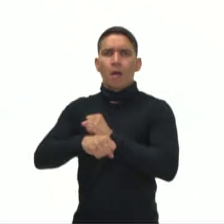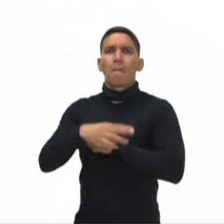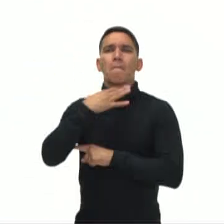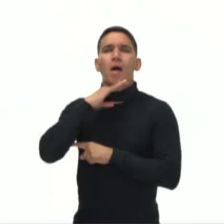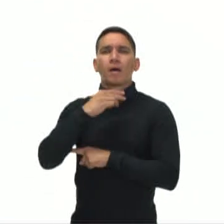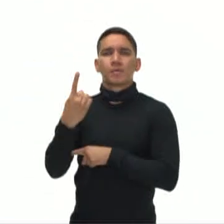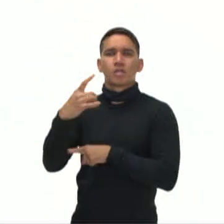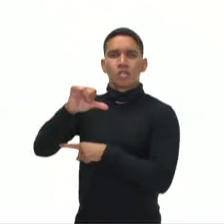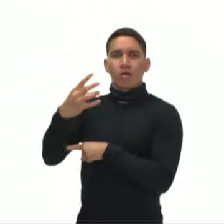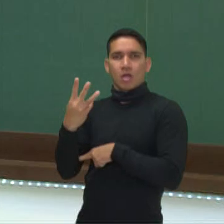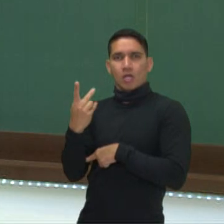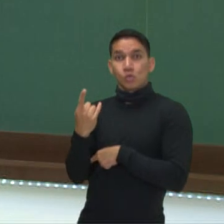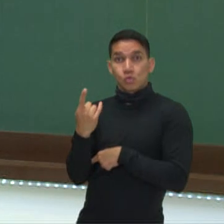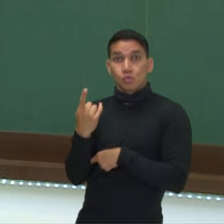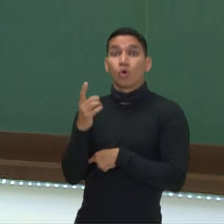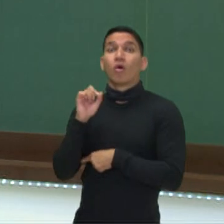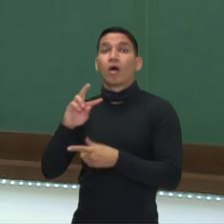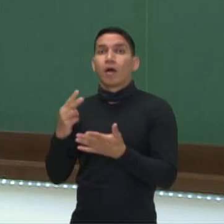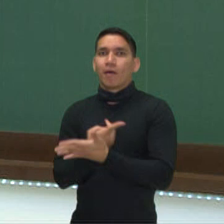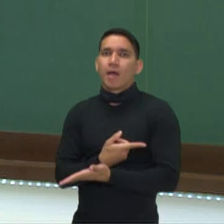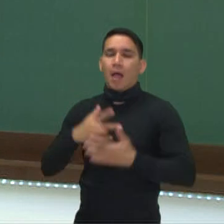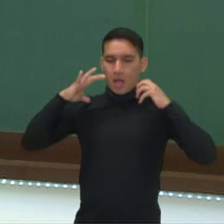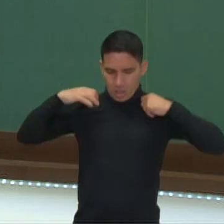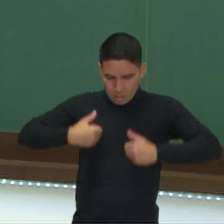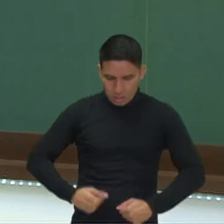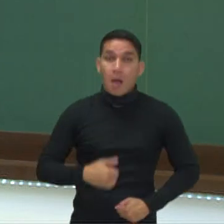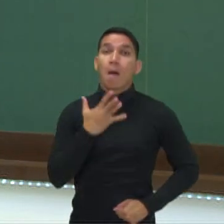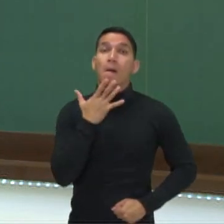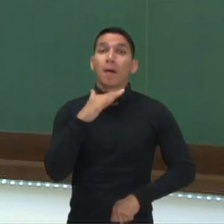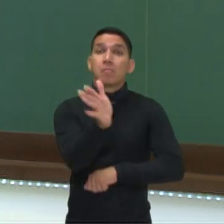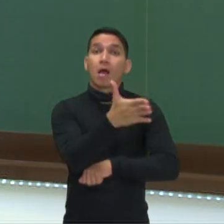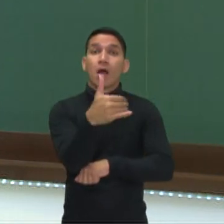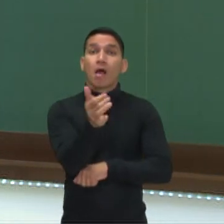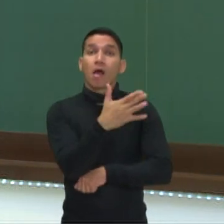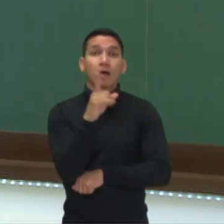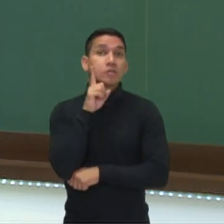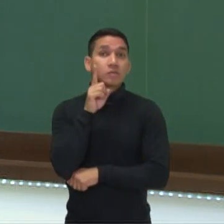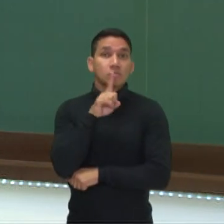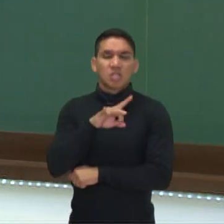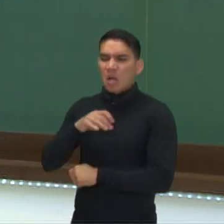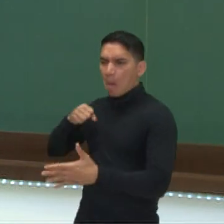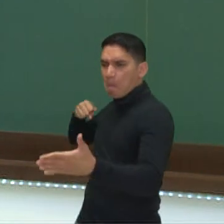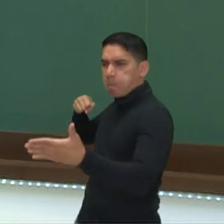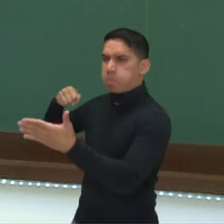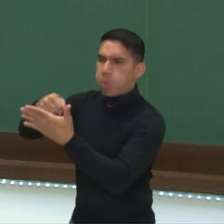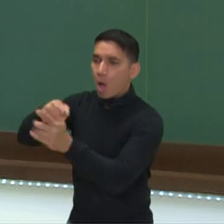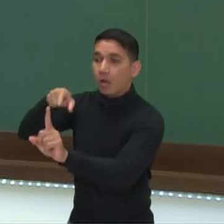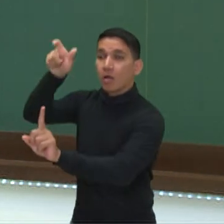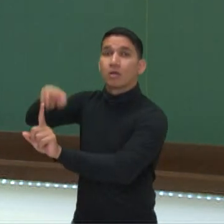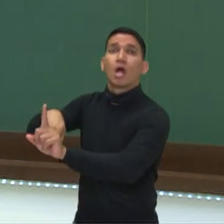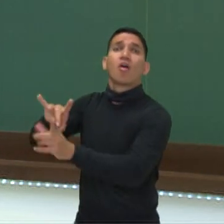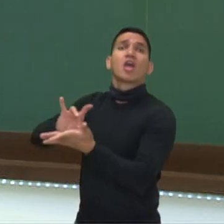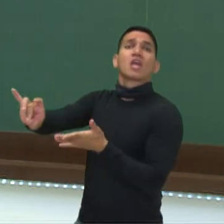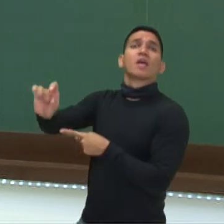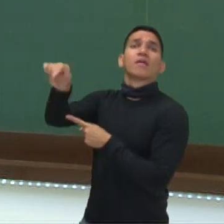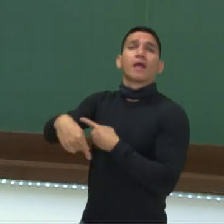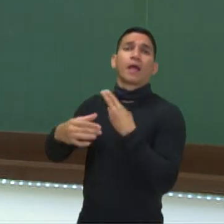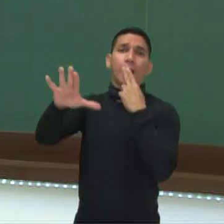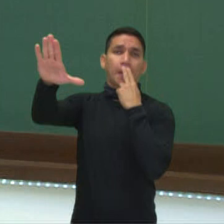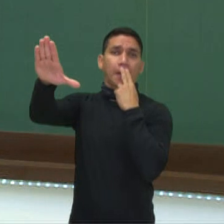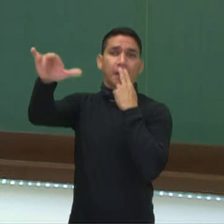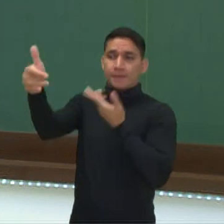herói dos Estados Unidos, o Capitão América, vestido com a bandeira do país, estaria socando o grande inimigo, e aqui no